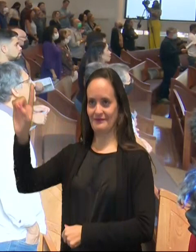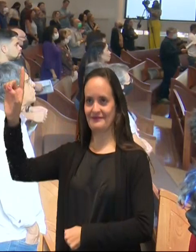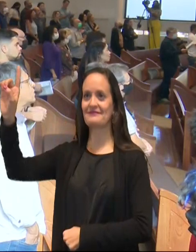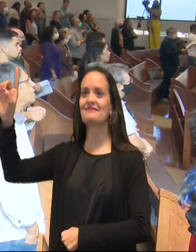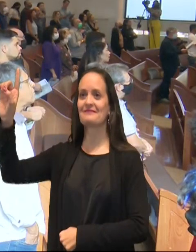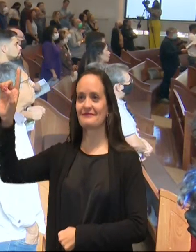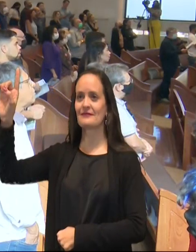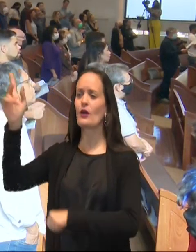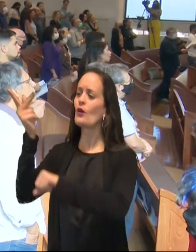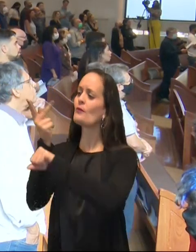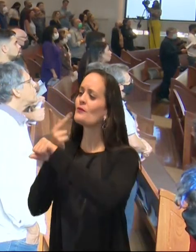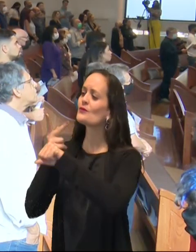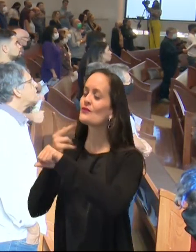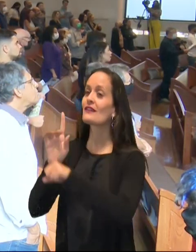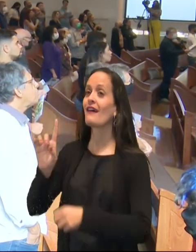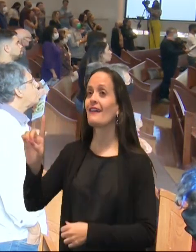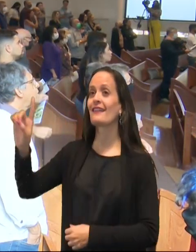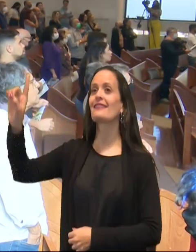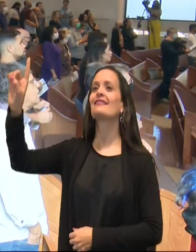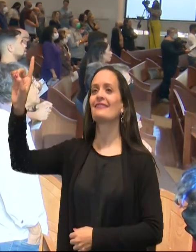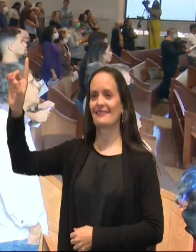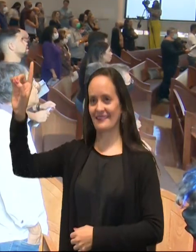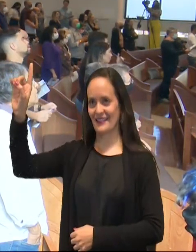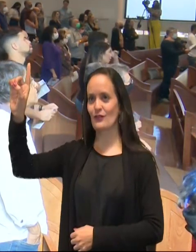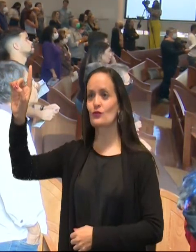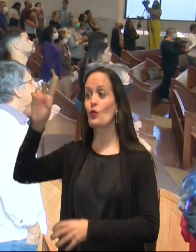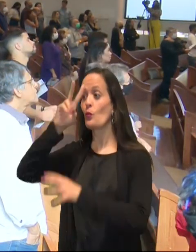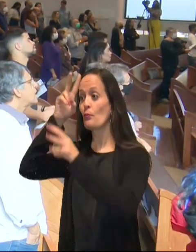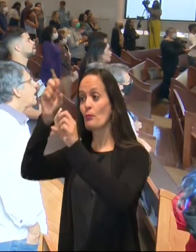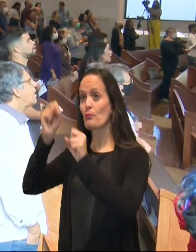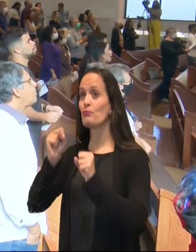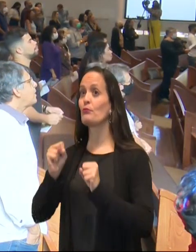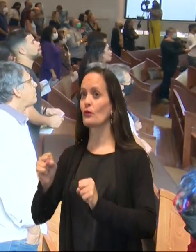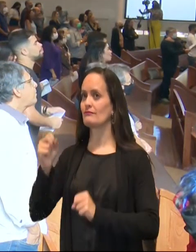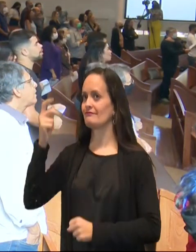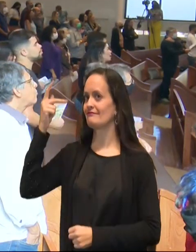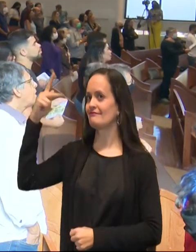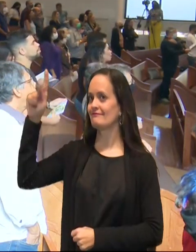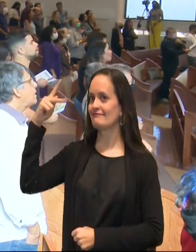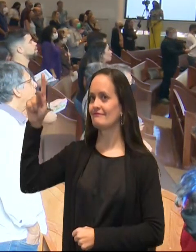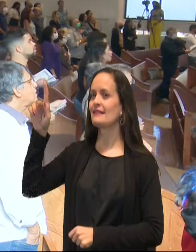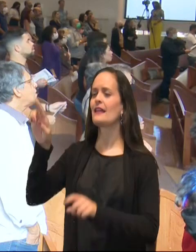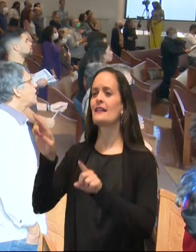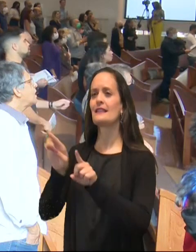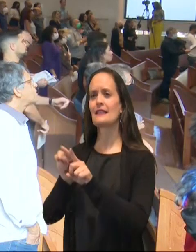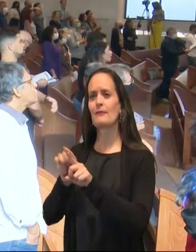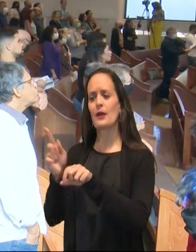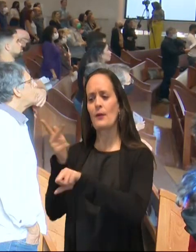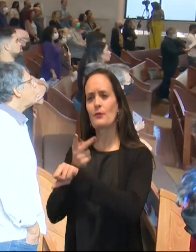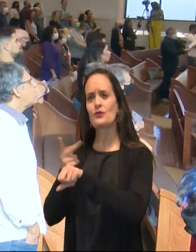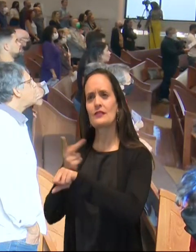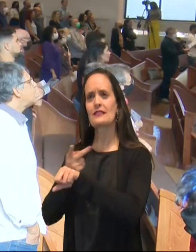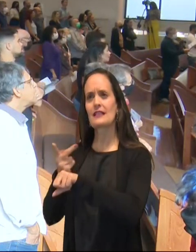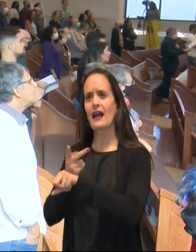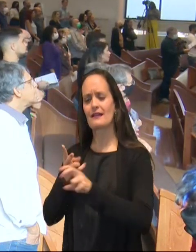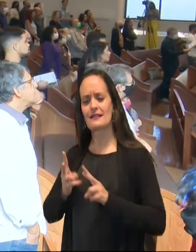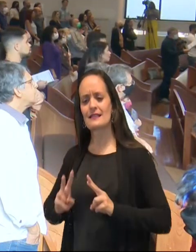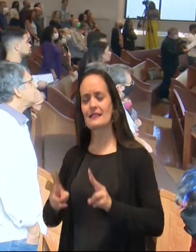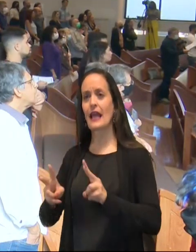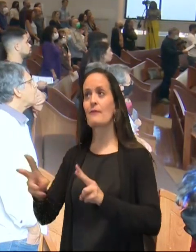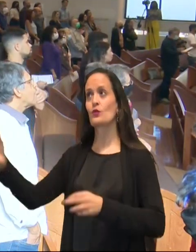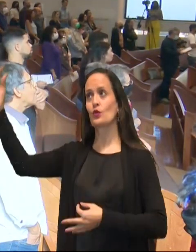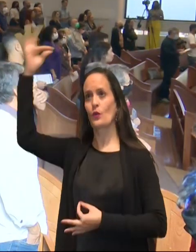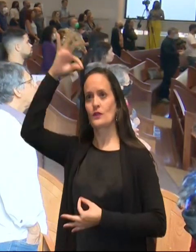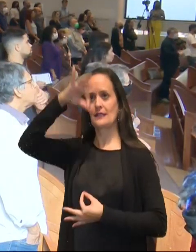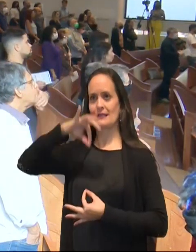Buscai o Senhor e o seu poder, buscai perpetuamente a sua